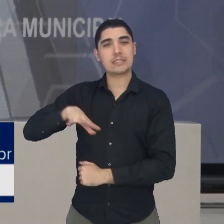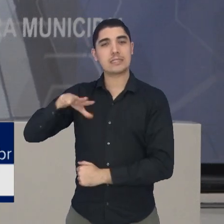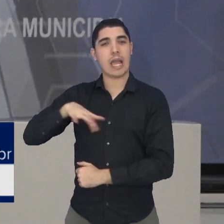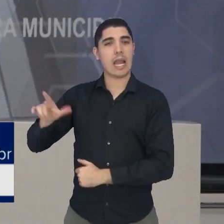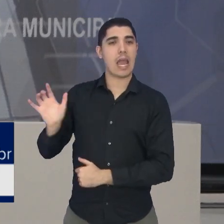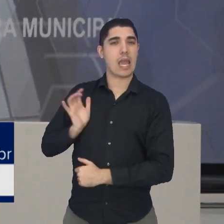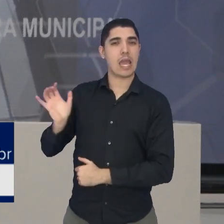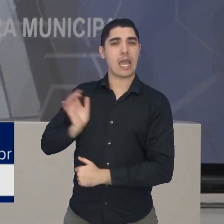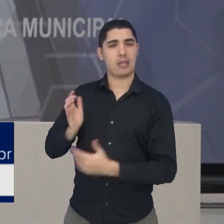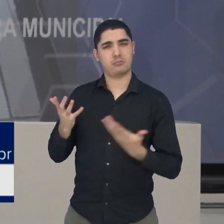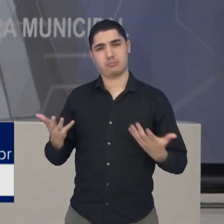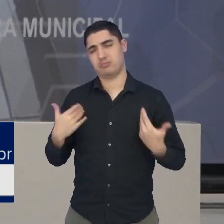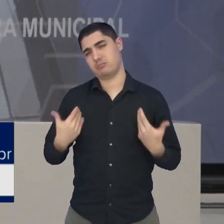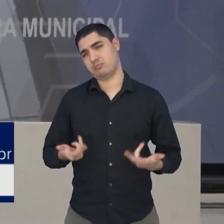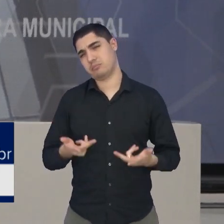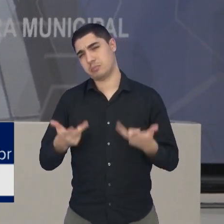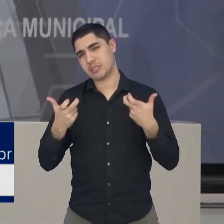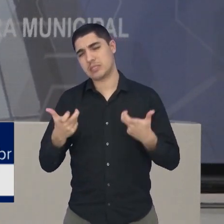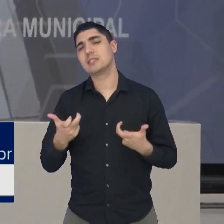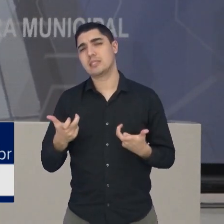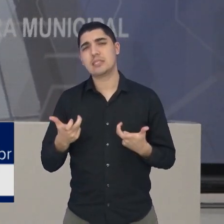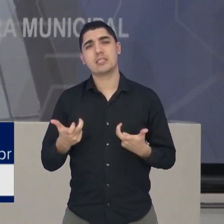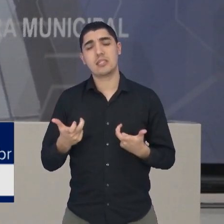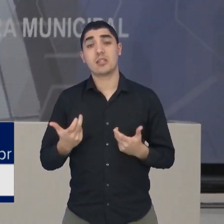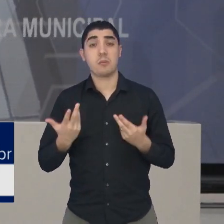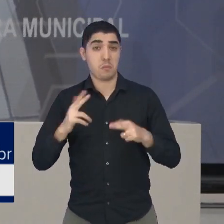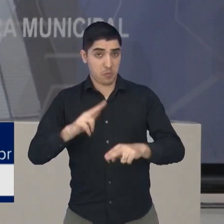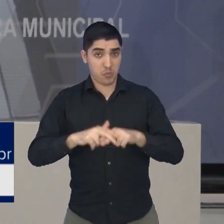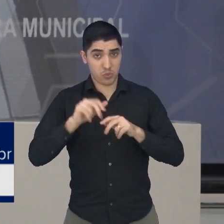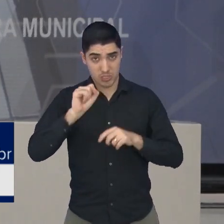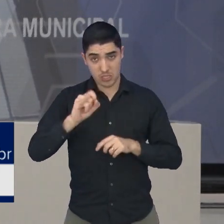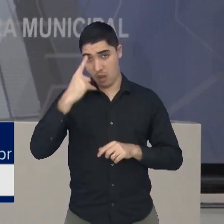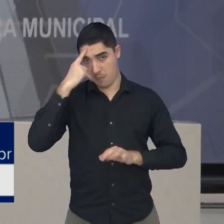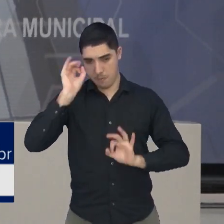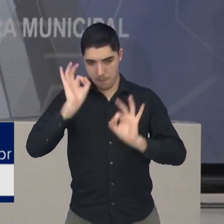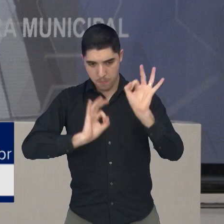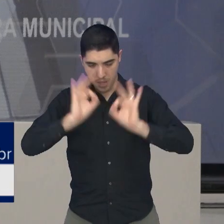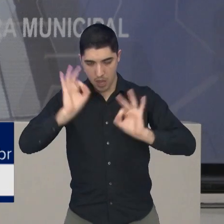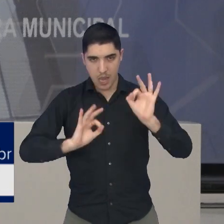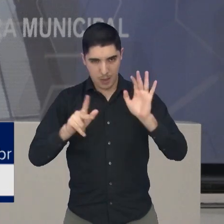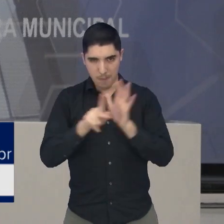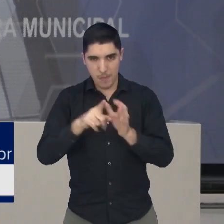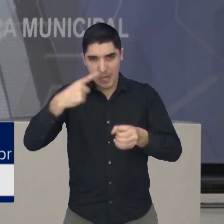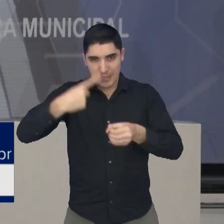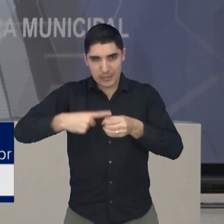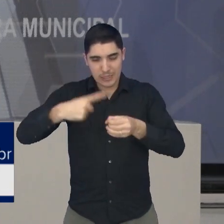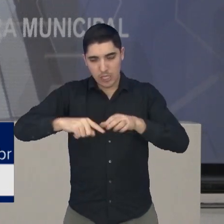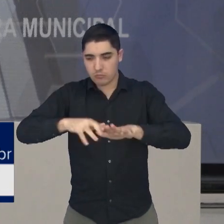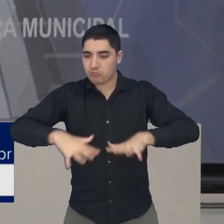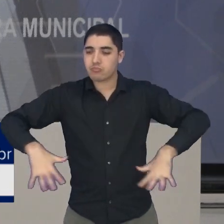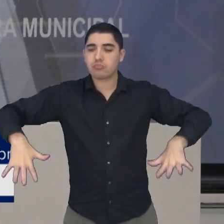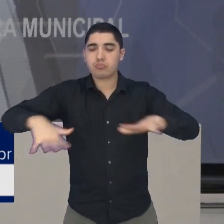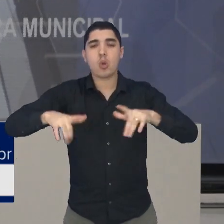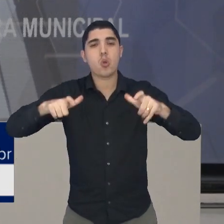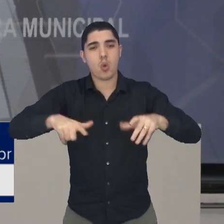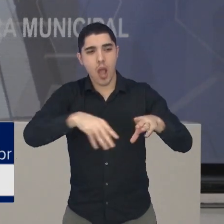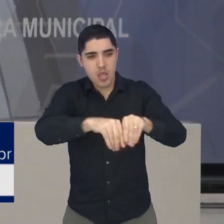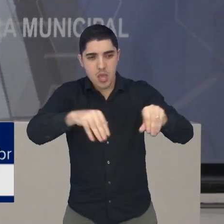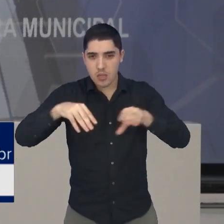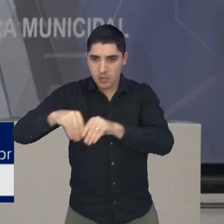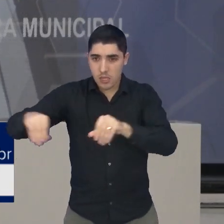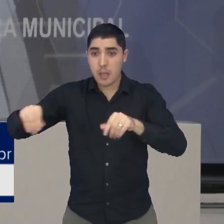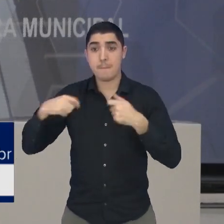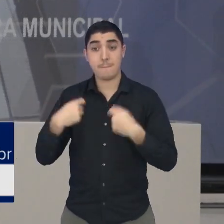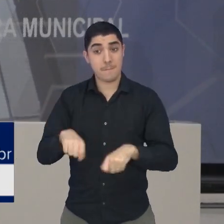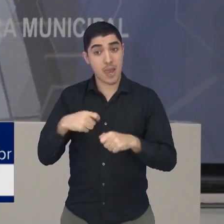gente observa é que, quando a gente trata de plano diretor e lei de zoneamento, a gente precisava dar mais prioridade